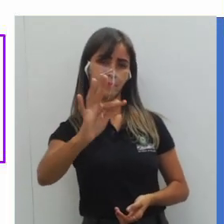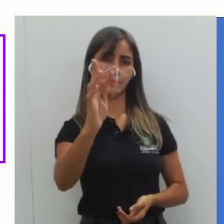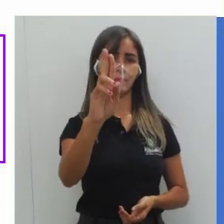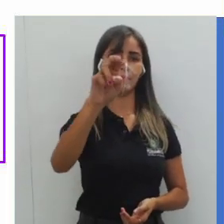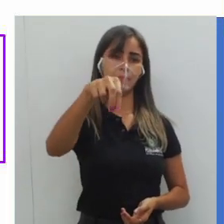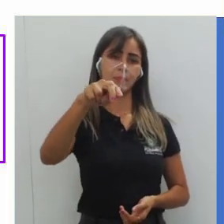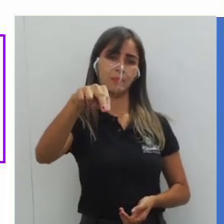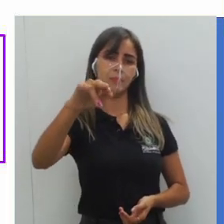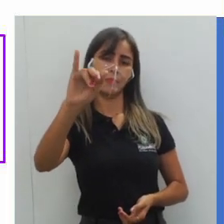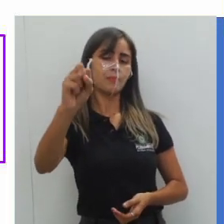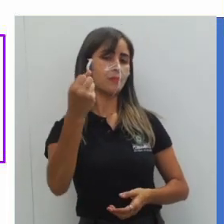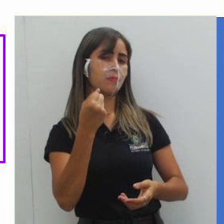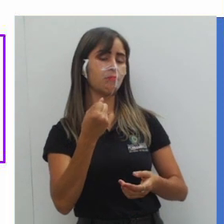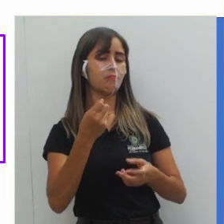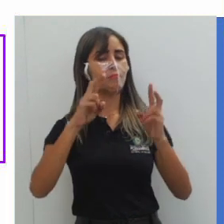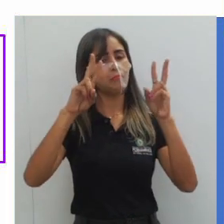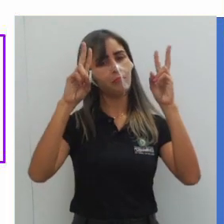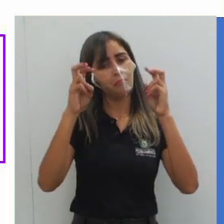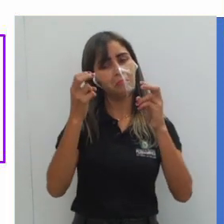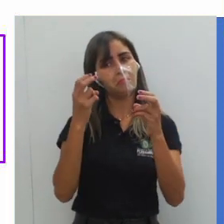Em relação a todos os outros